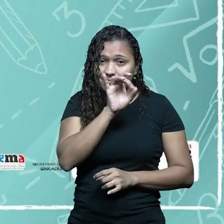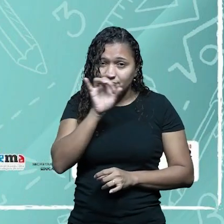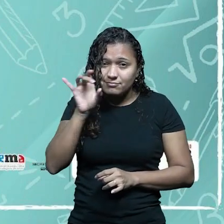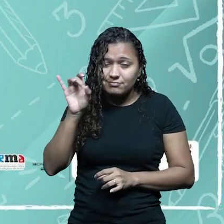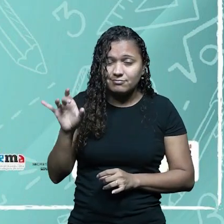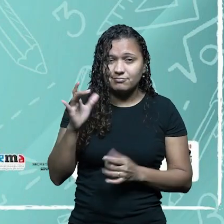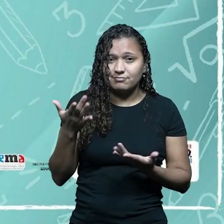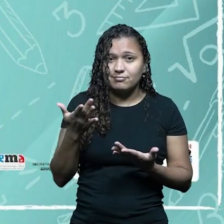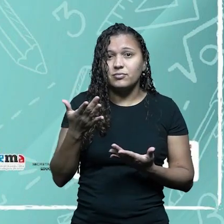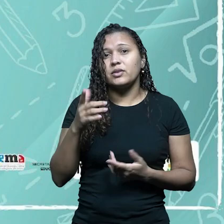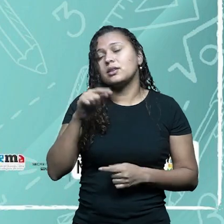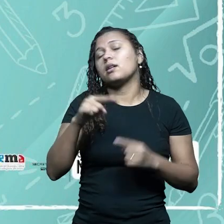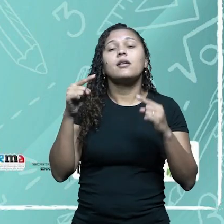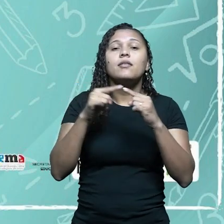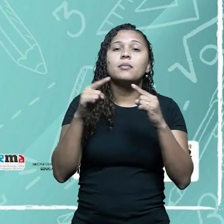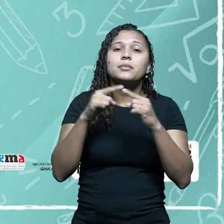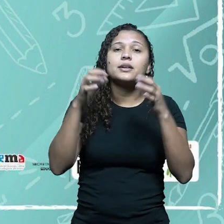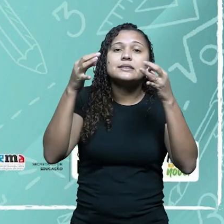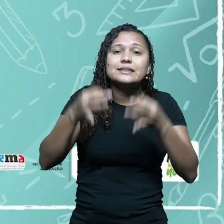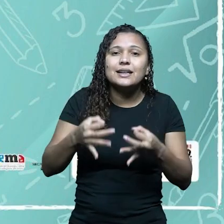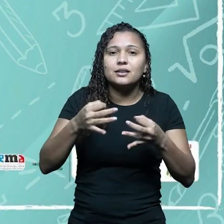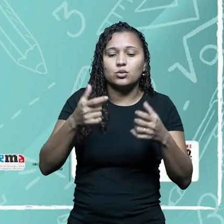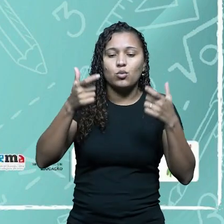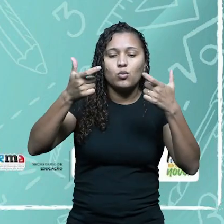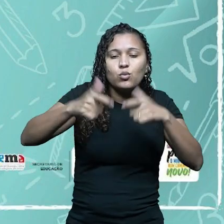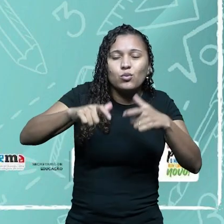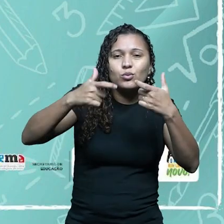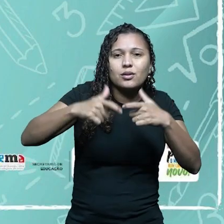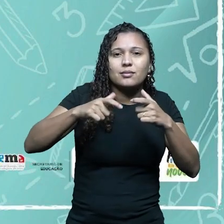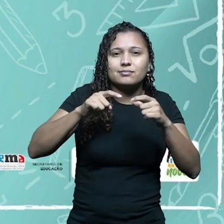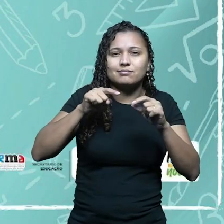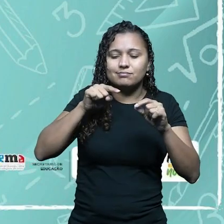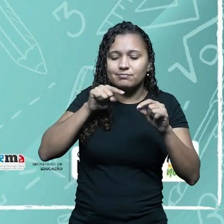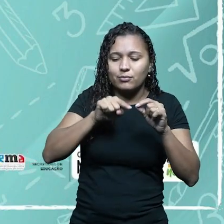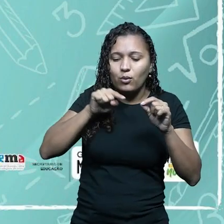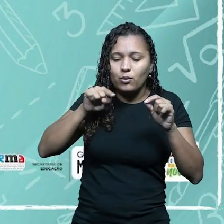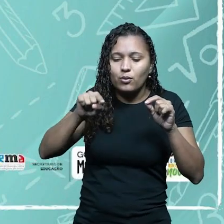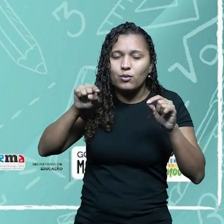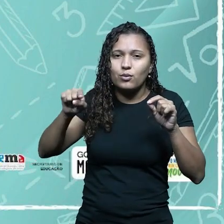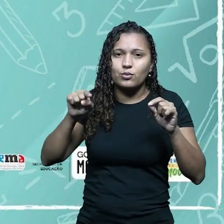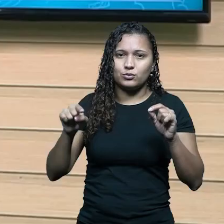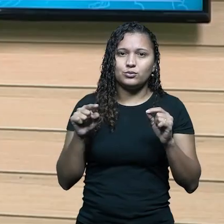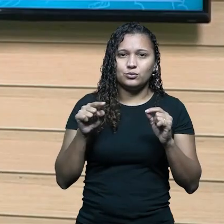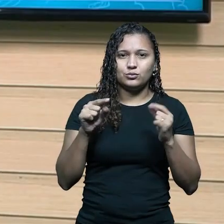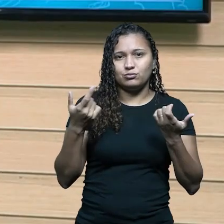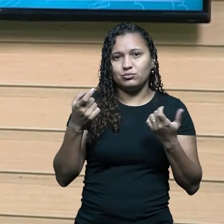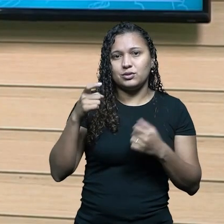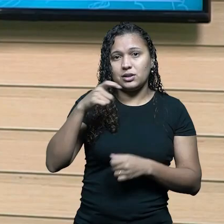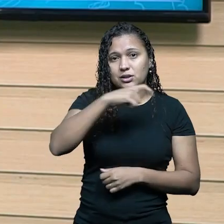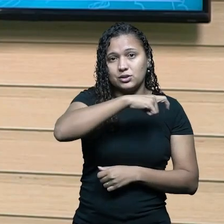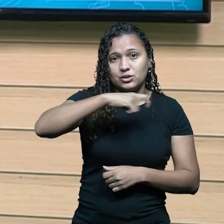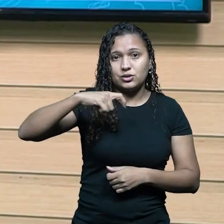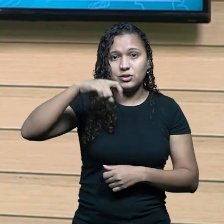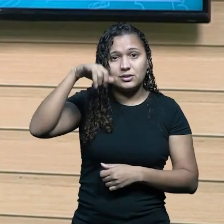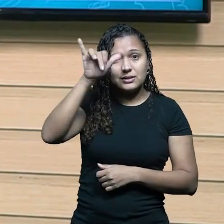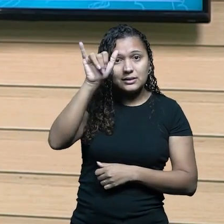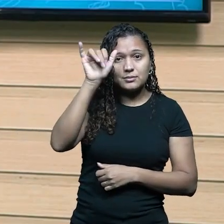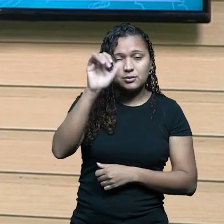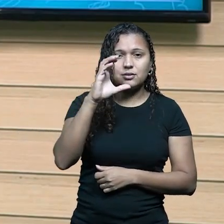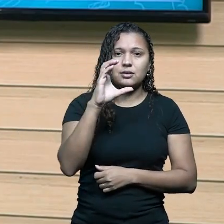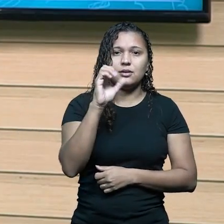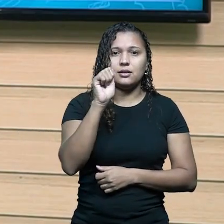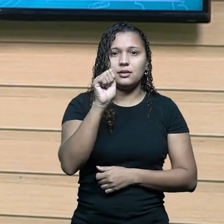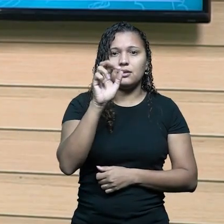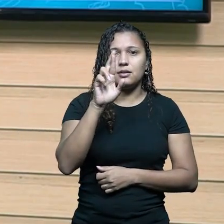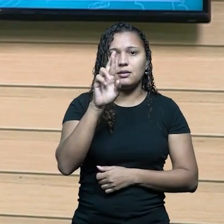cada vértice. Neste caso aqui, ele vai identificar a posição por pontos, tá? Por coordenadas, no caso